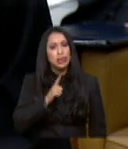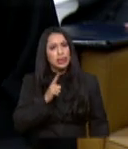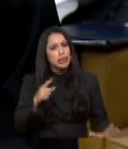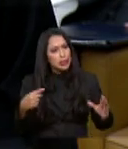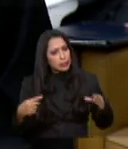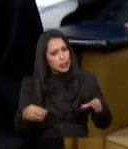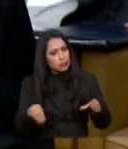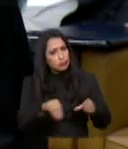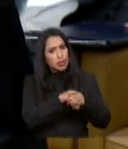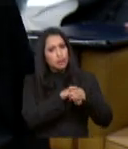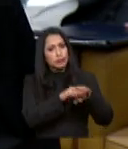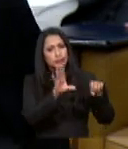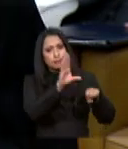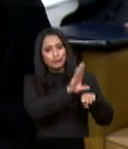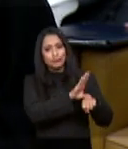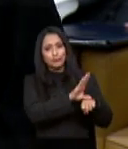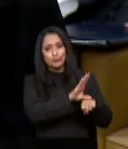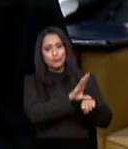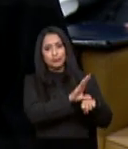legislação.